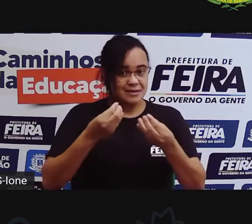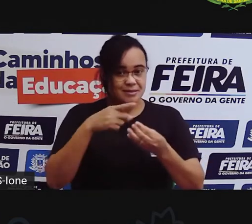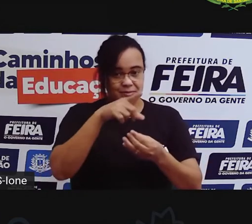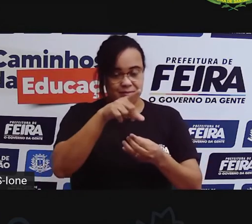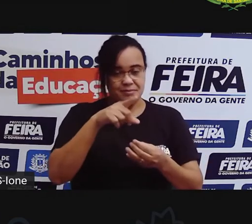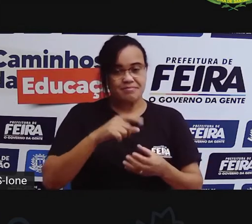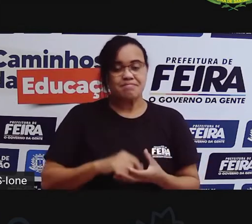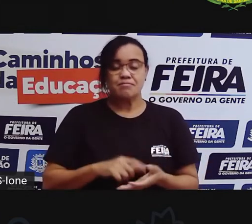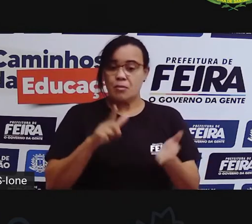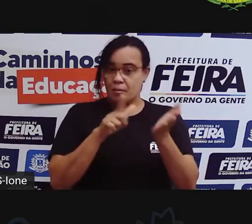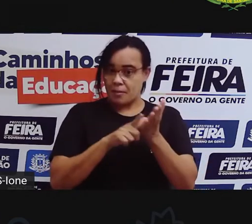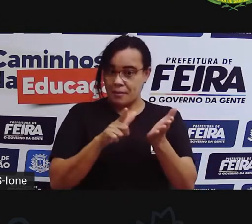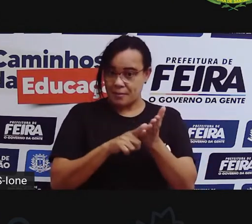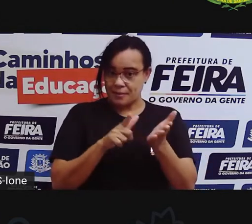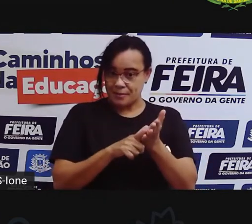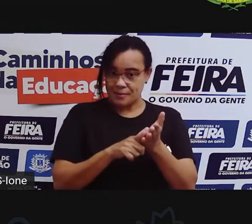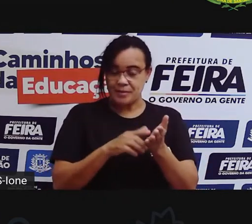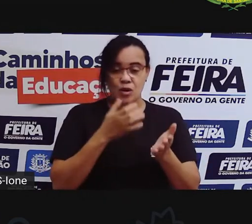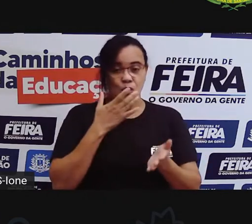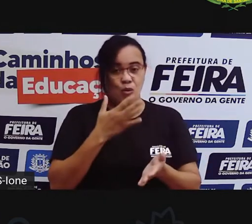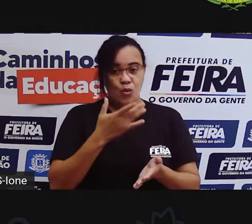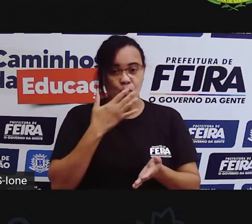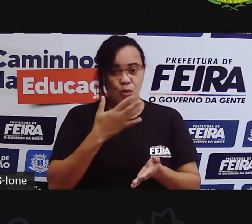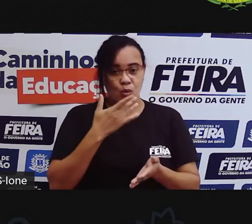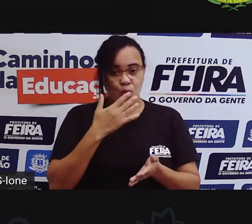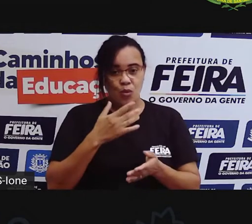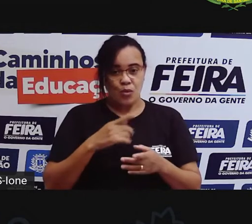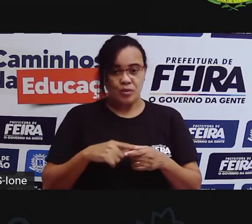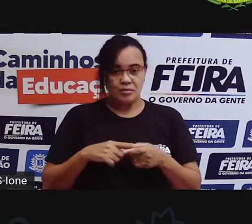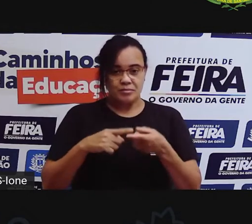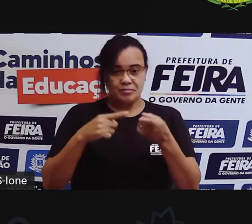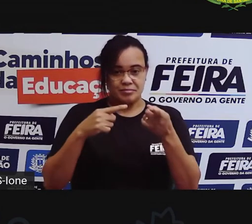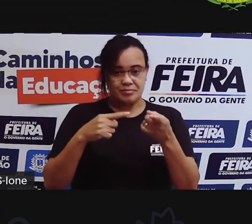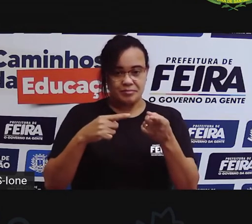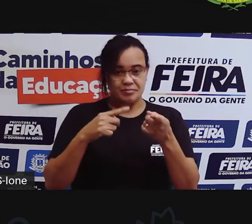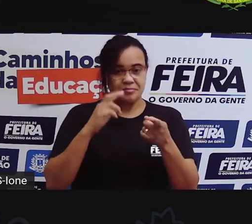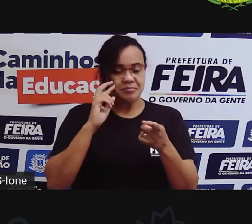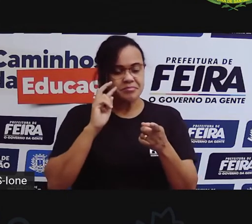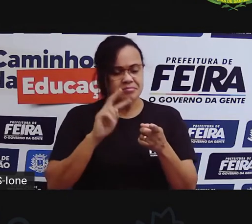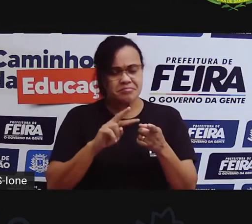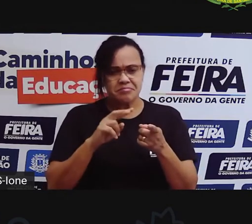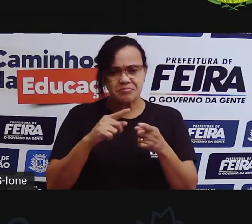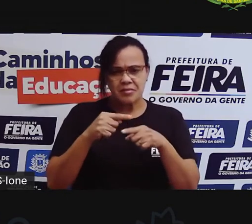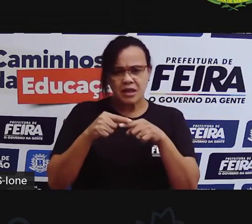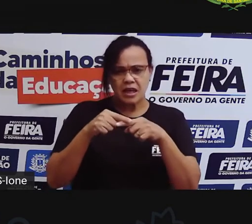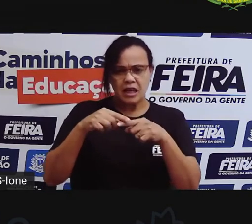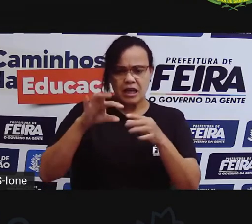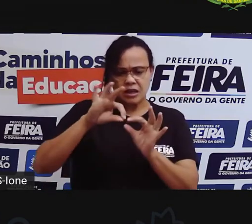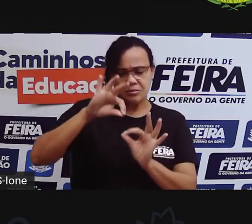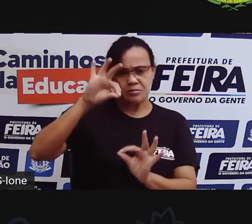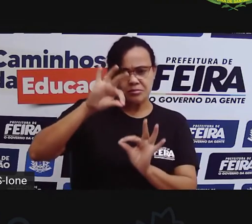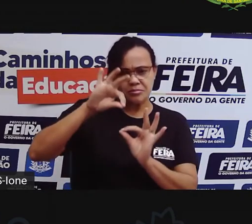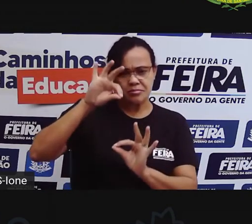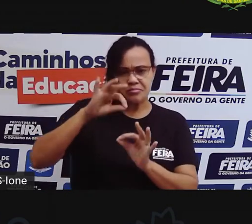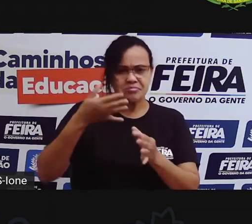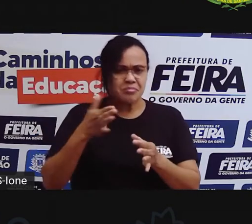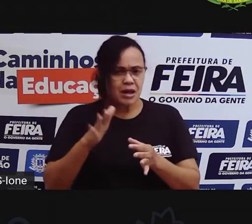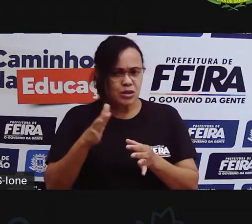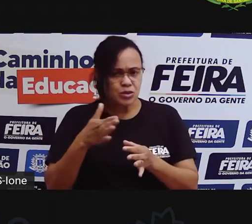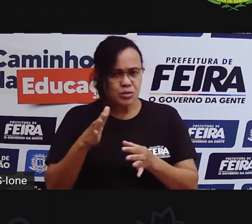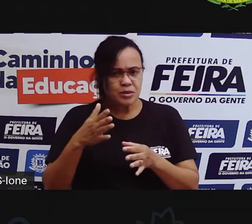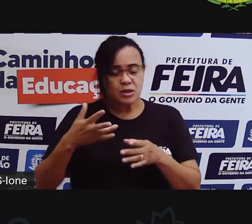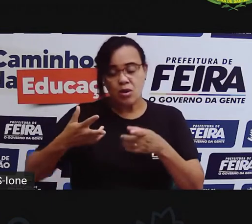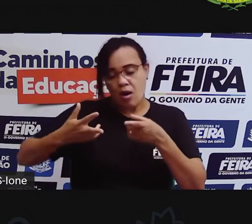pegam o crepom, bota o dedinho assim, ó, para poder ter a medida do crepom e